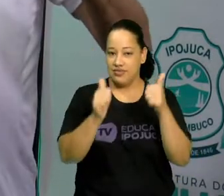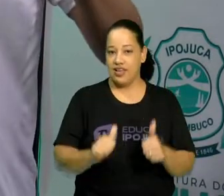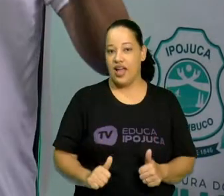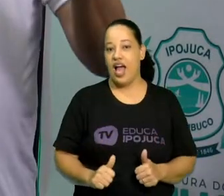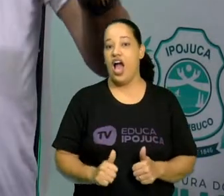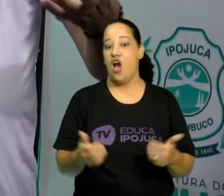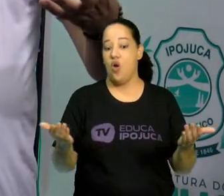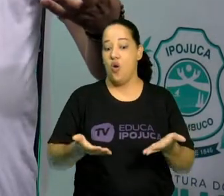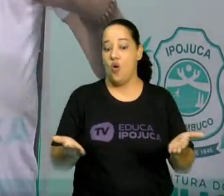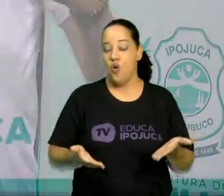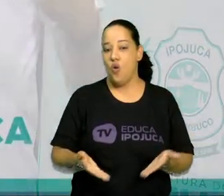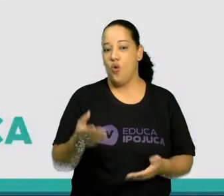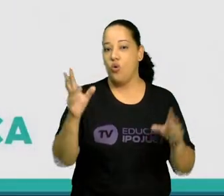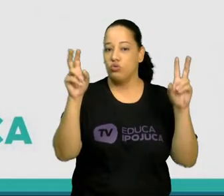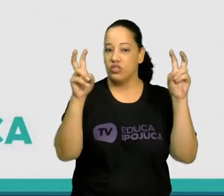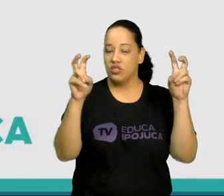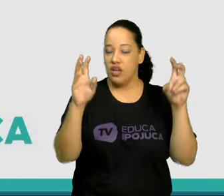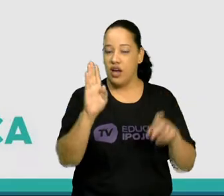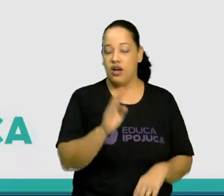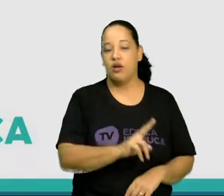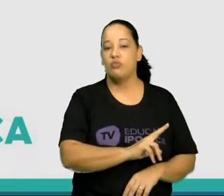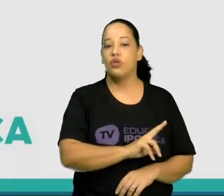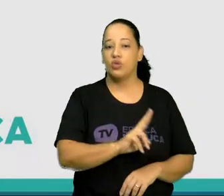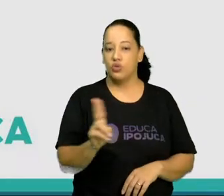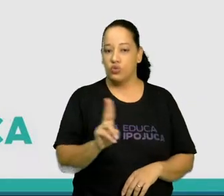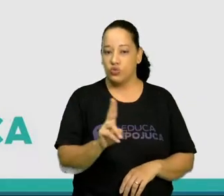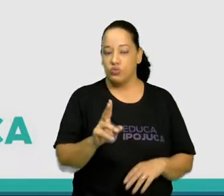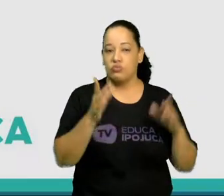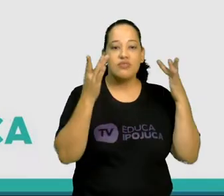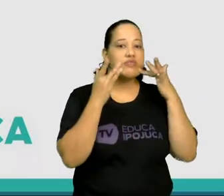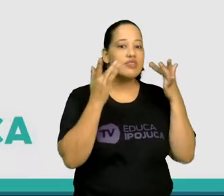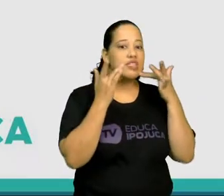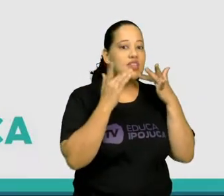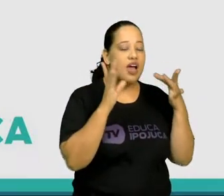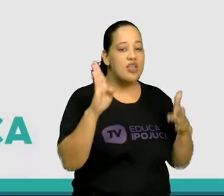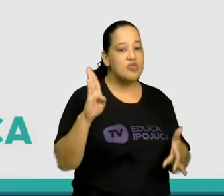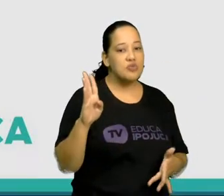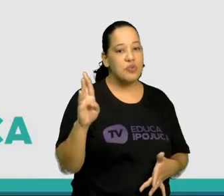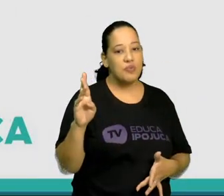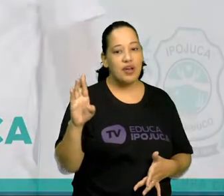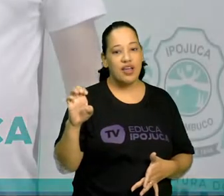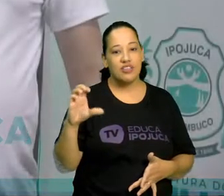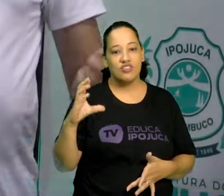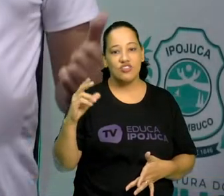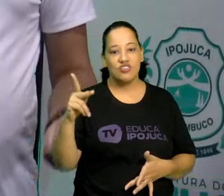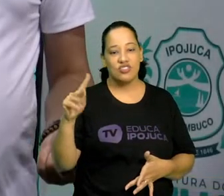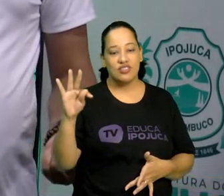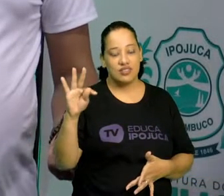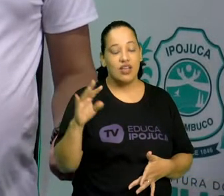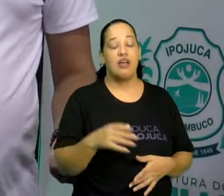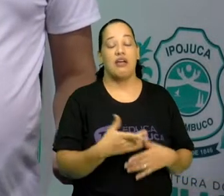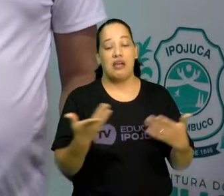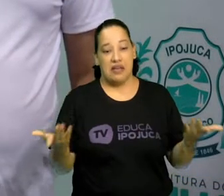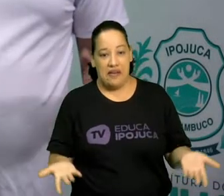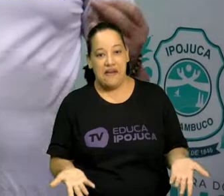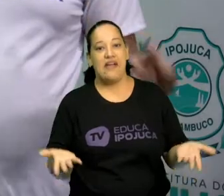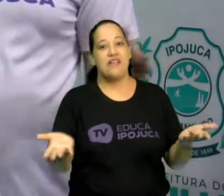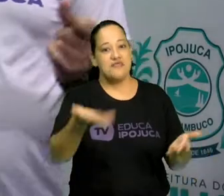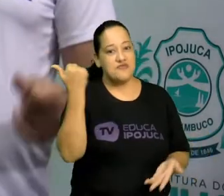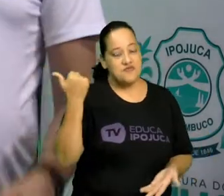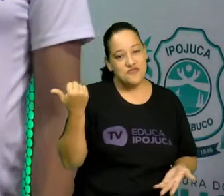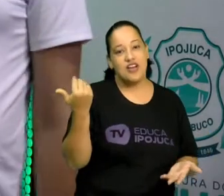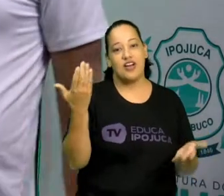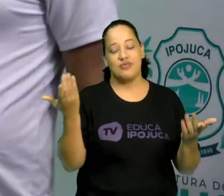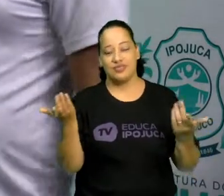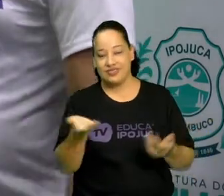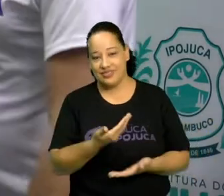brechtiano ou teatro de bresh a nossa TV educa Ipojuca vamos para aula vamos nessa